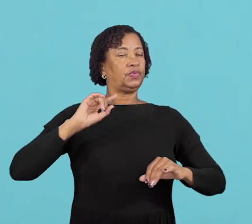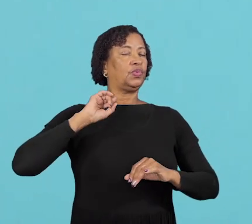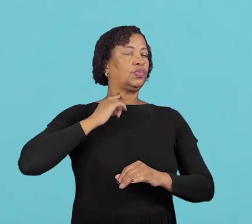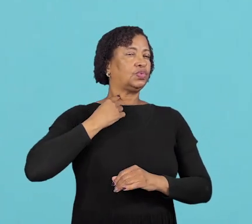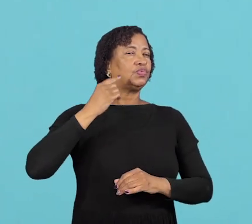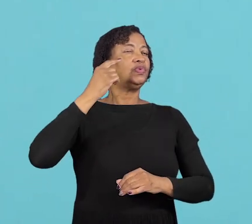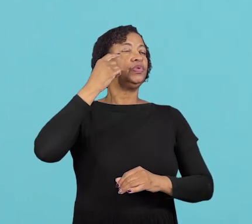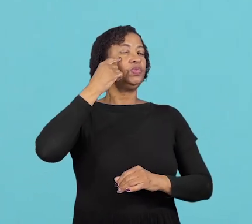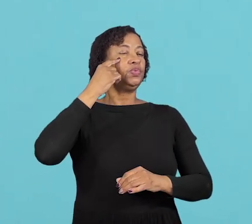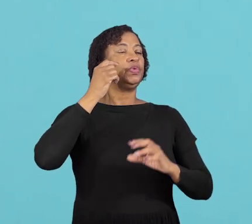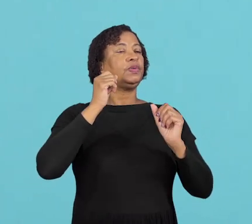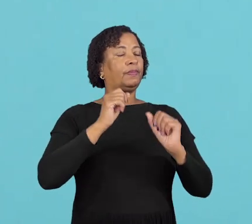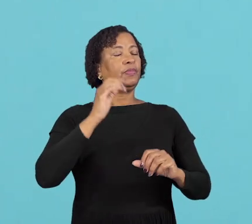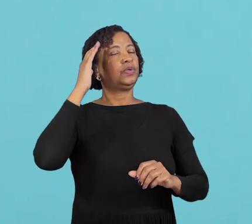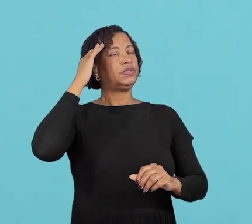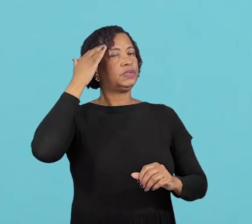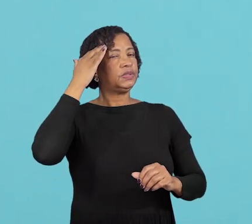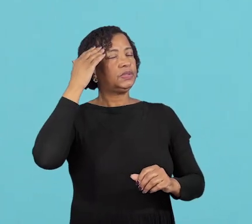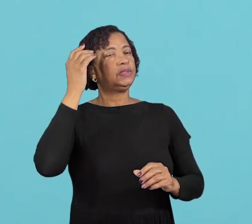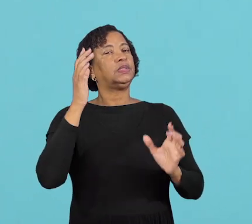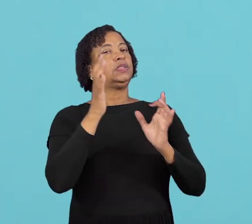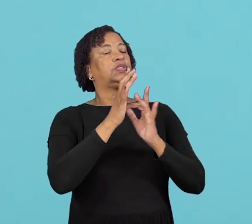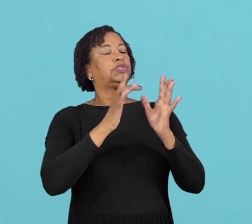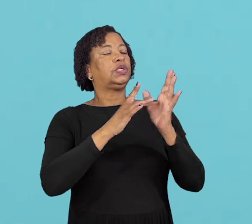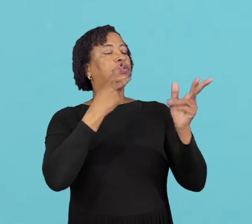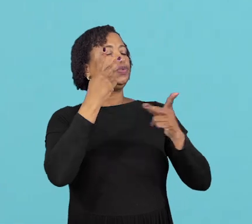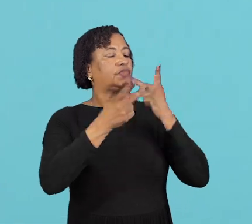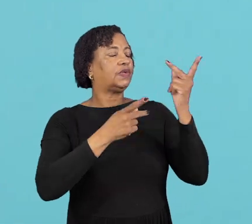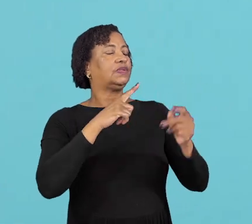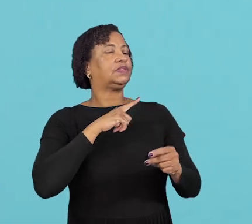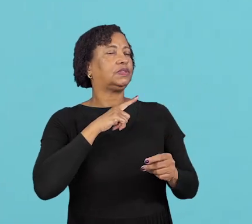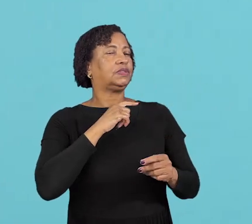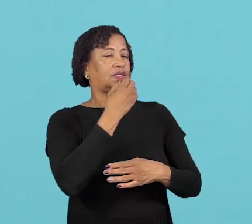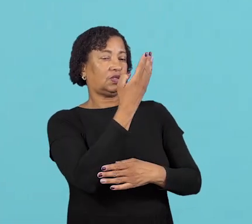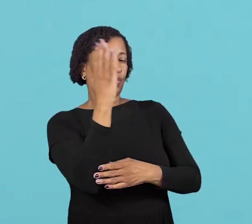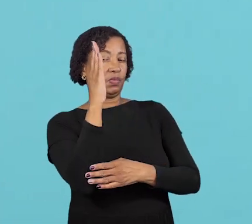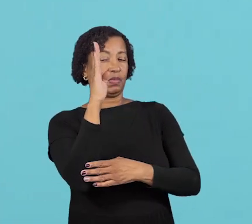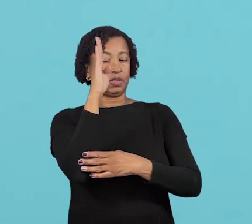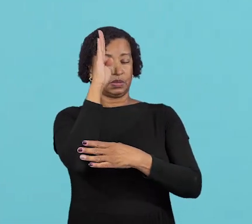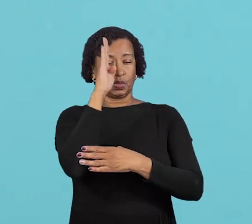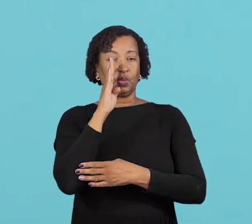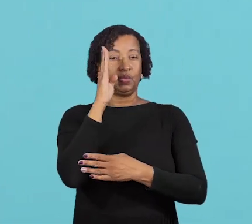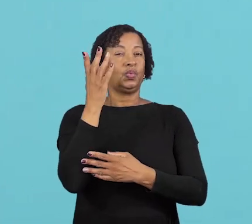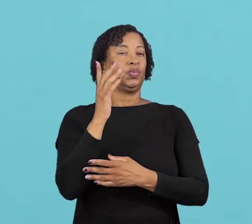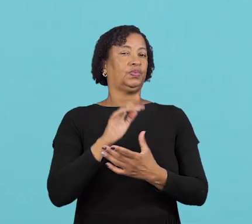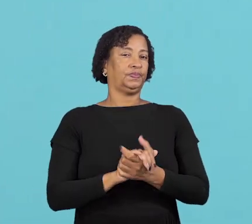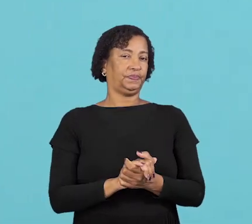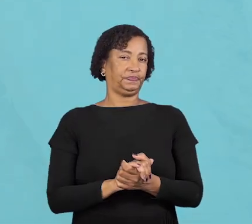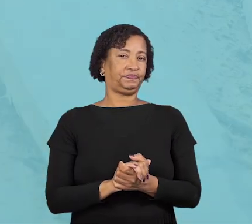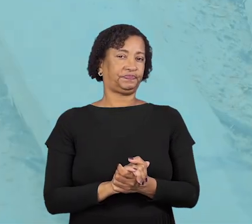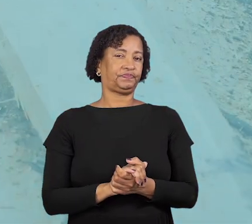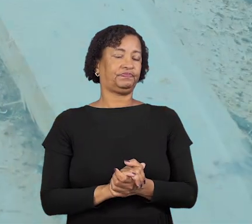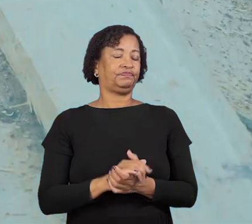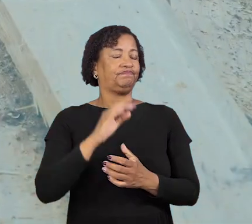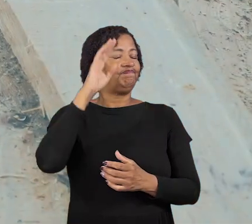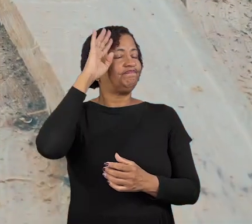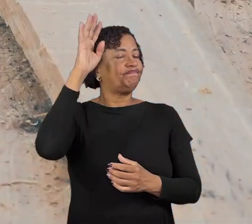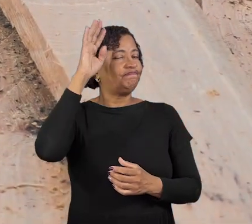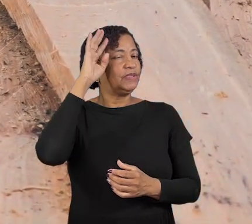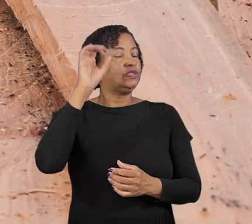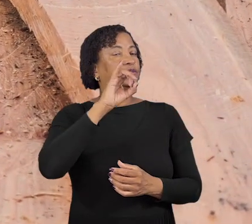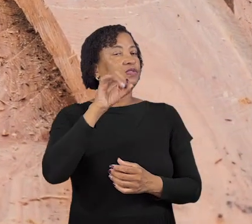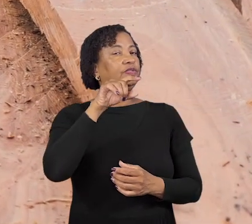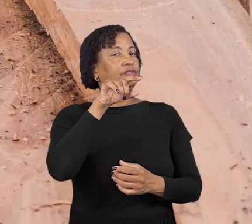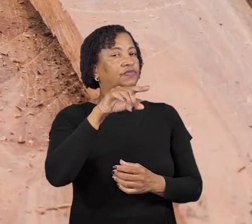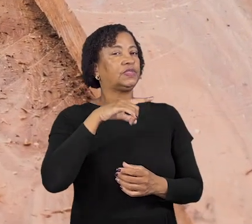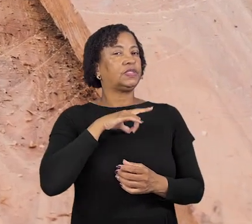olho, pode entender a ironia de Jesus falando sobre ter uma viga em vez de um cisco. Imagine,